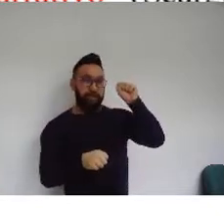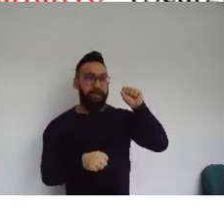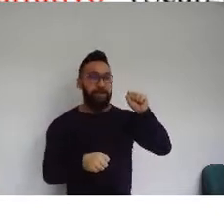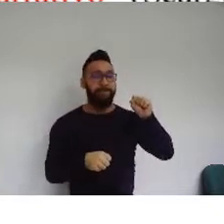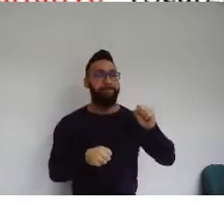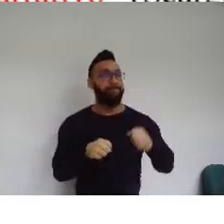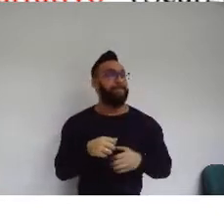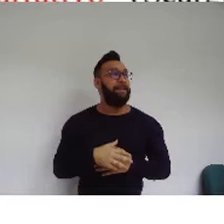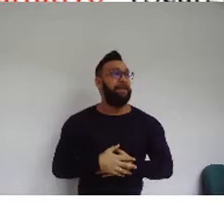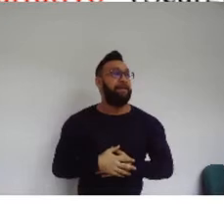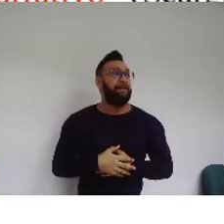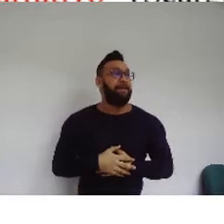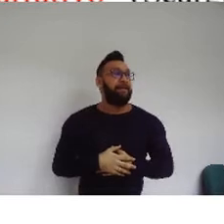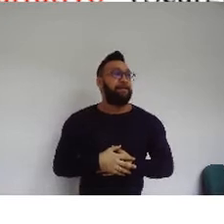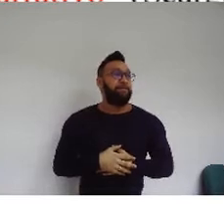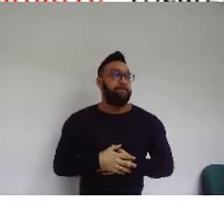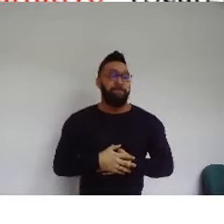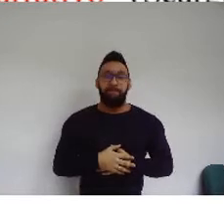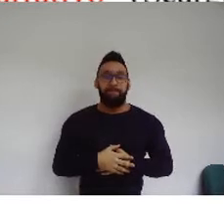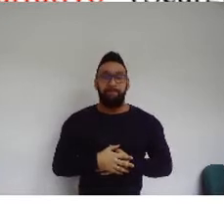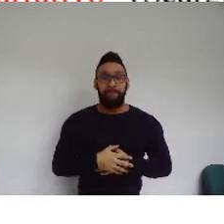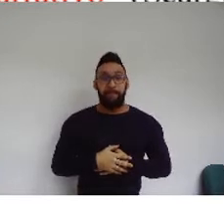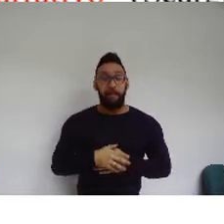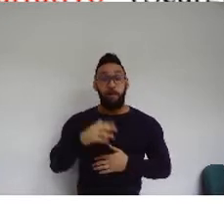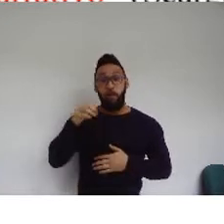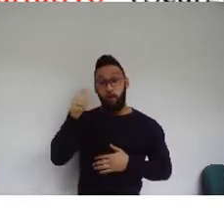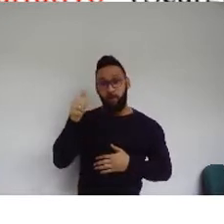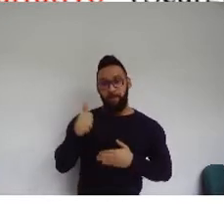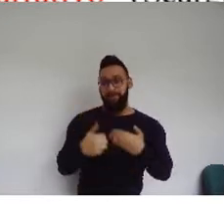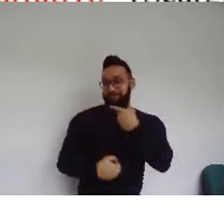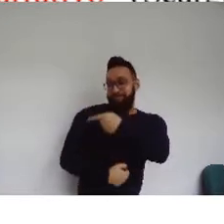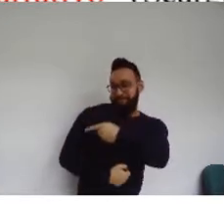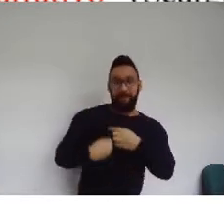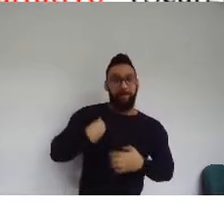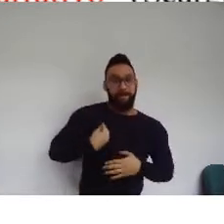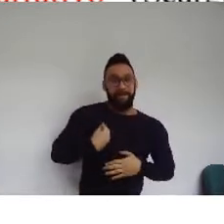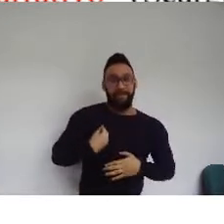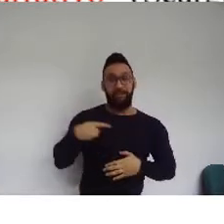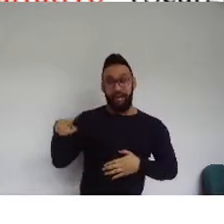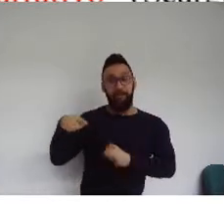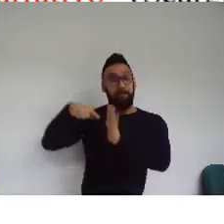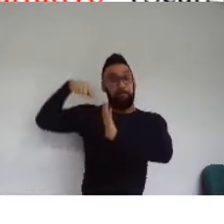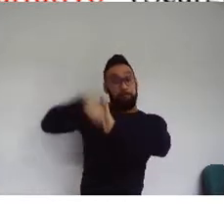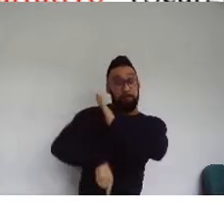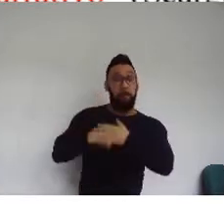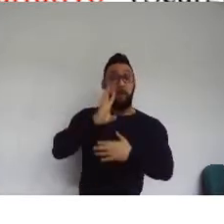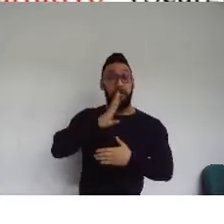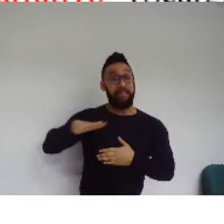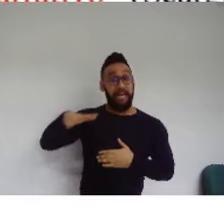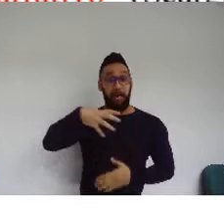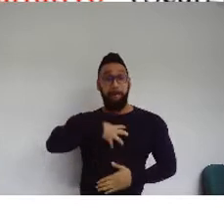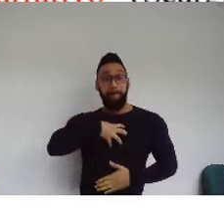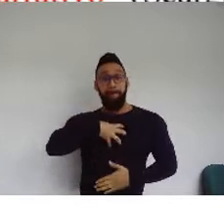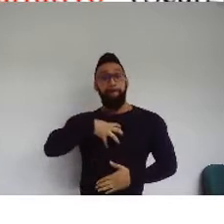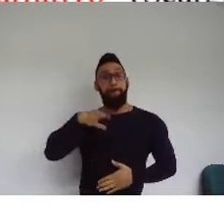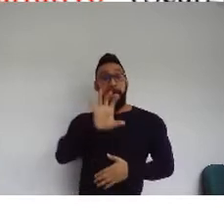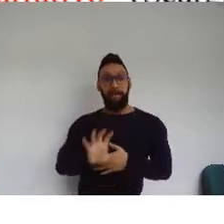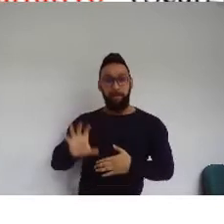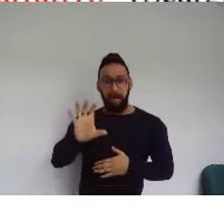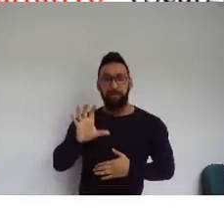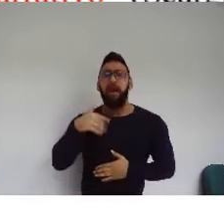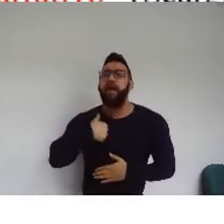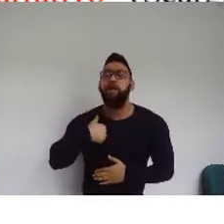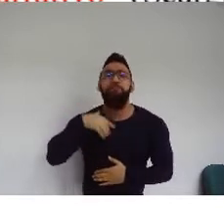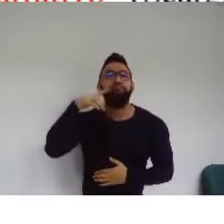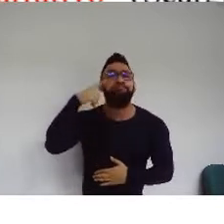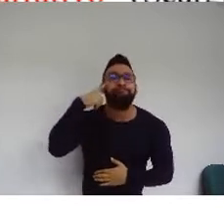muito importante de estudos pragmáticos. Então, eu vou estar ressaltando aqui as minhas metapragmáticas na performatização